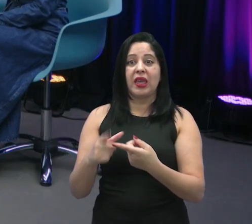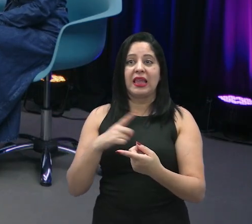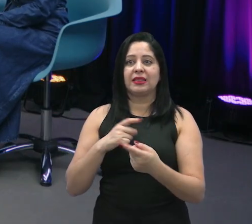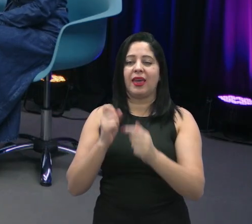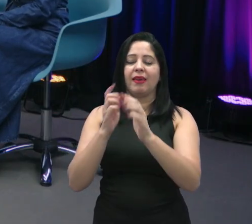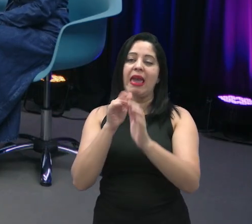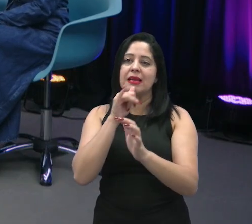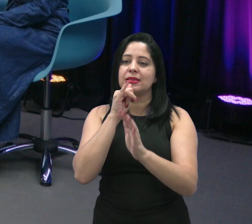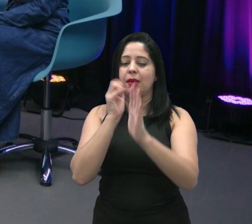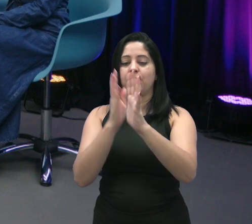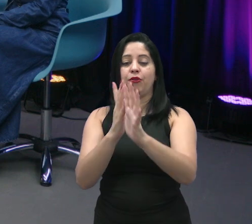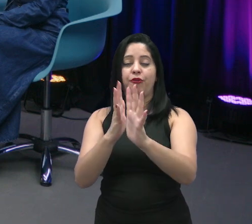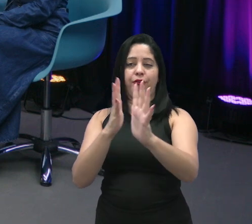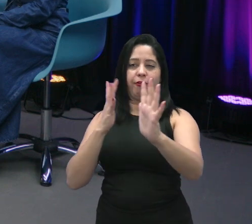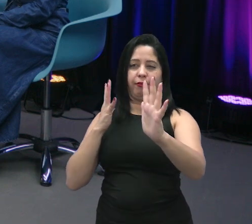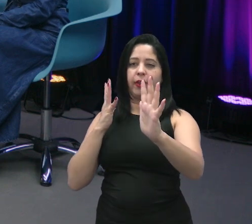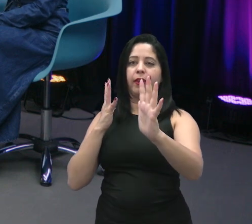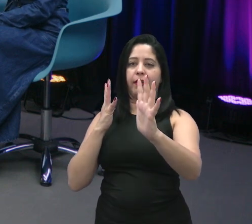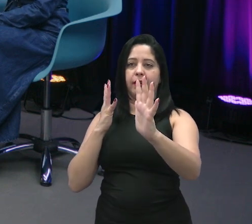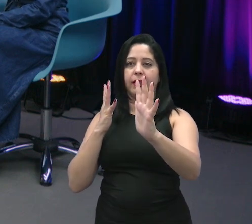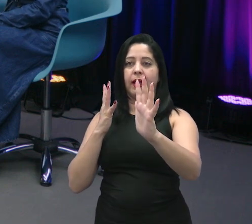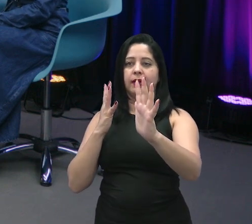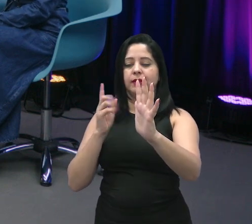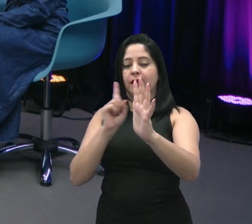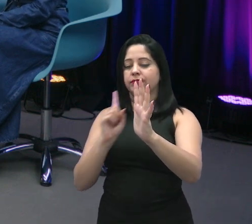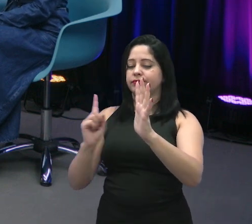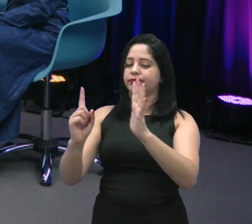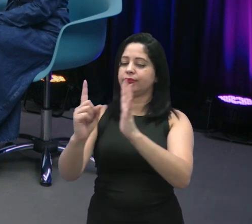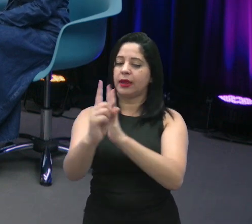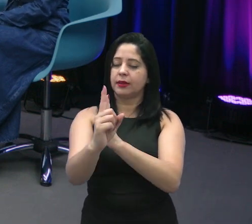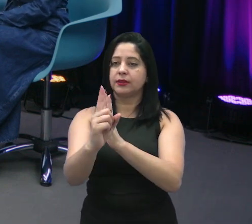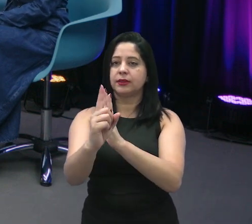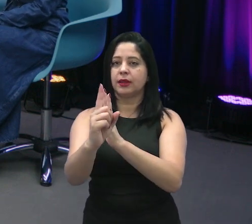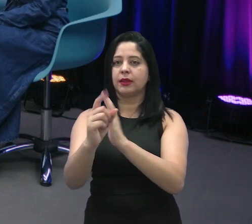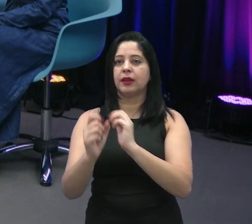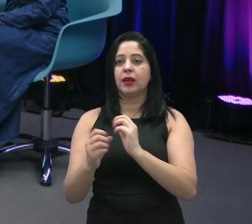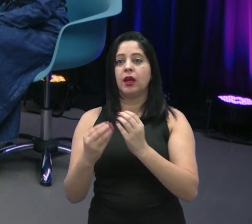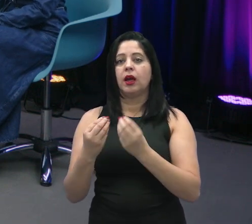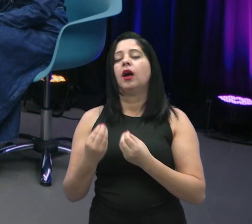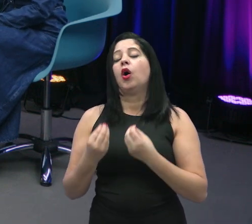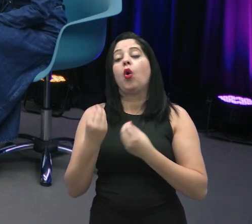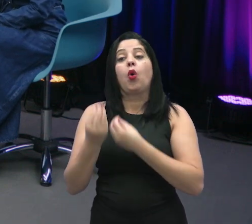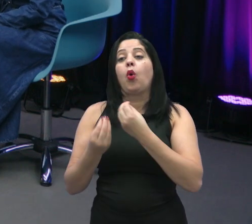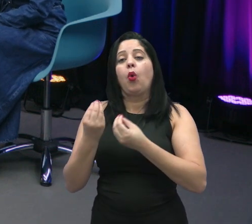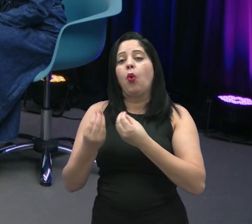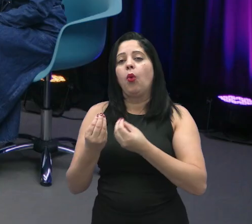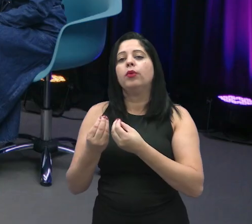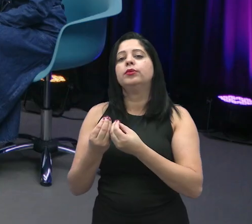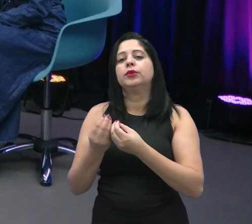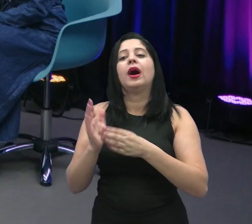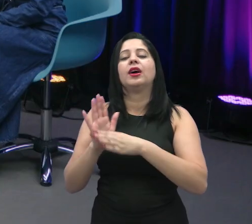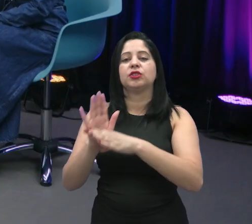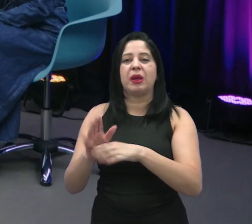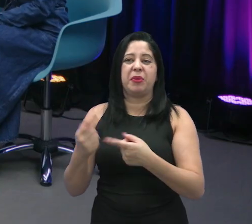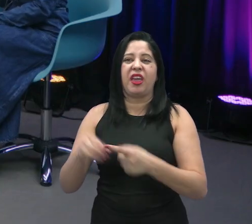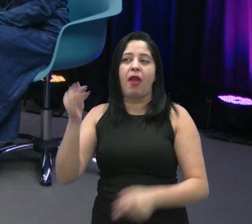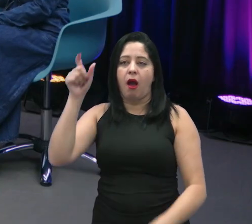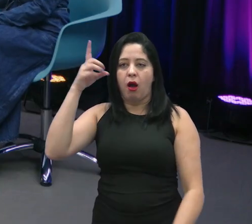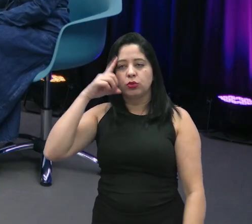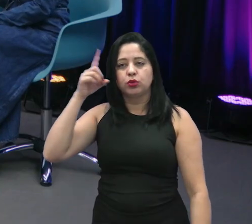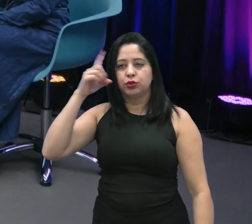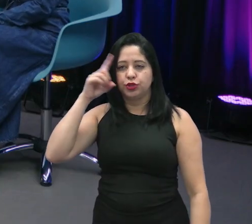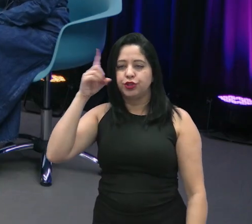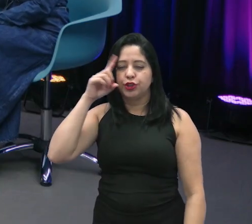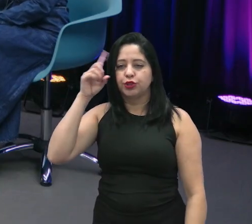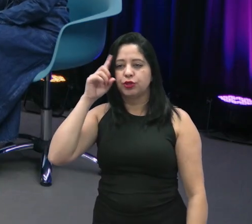tem uma fila de prioridade, existe a necessidade do que eu posso fazer para contribuir nessa inclusão, porque na rotina do